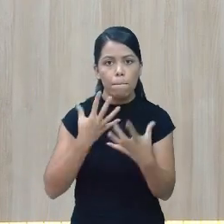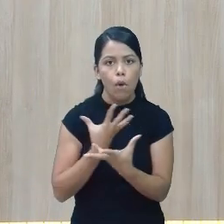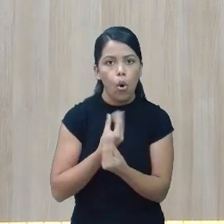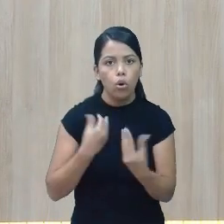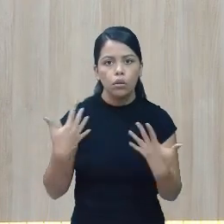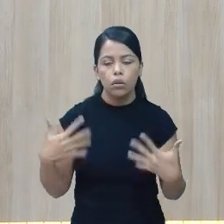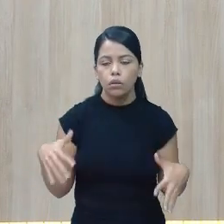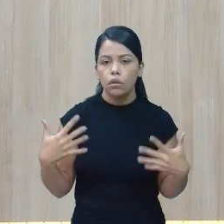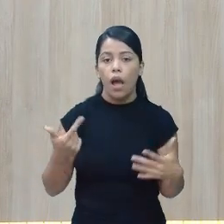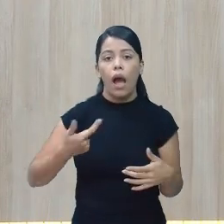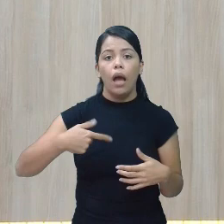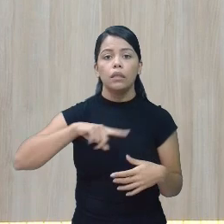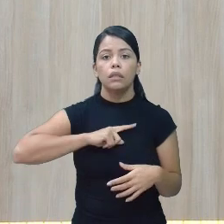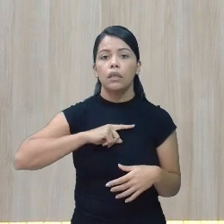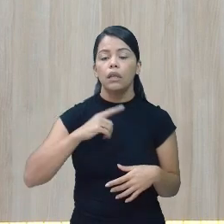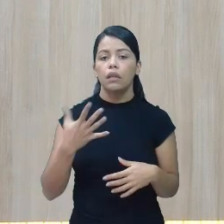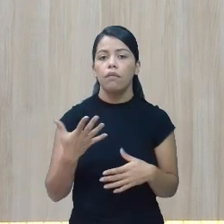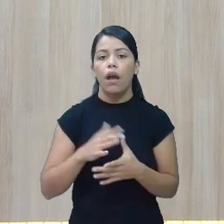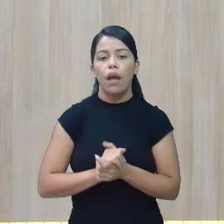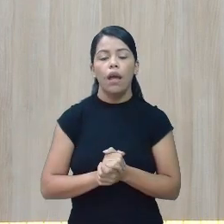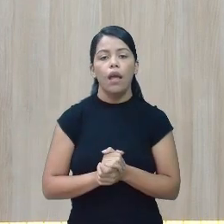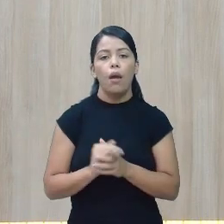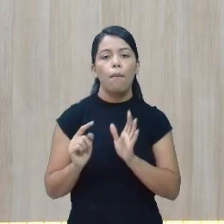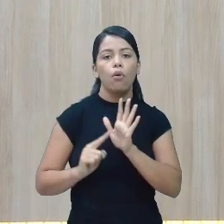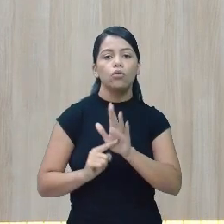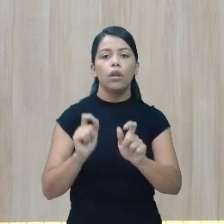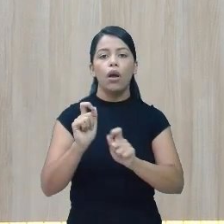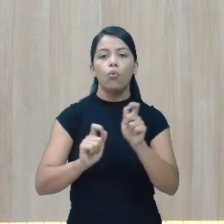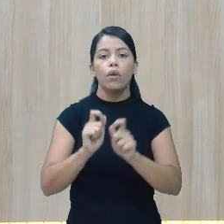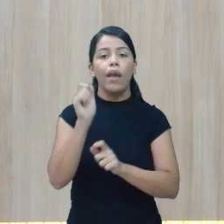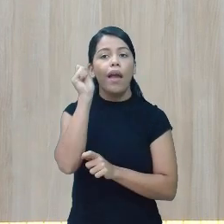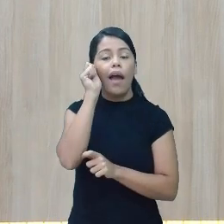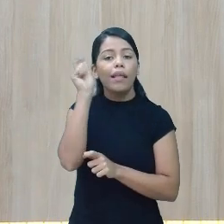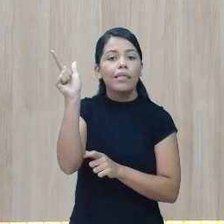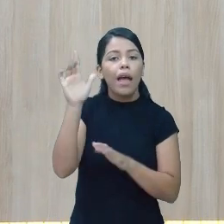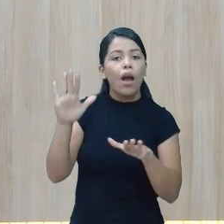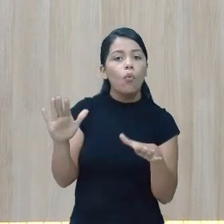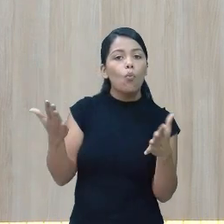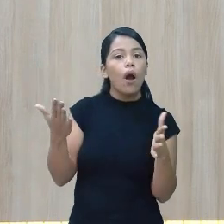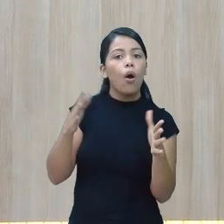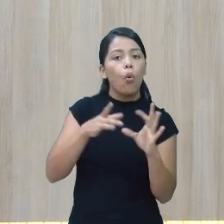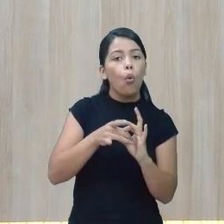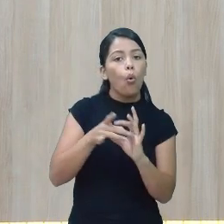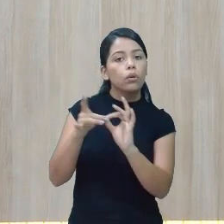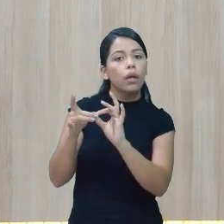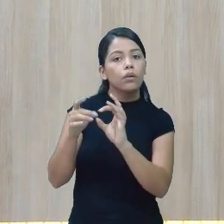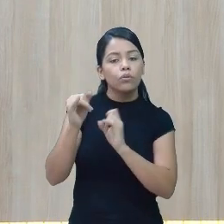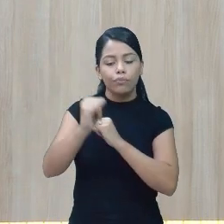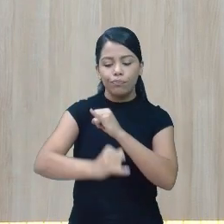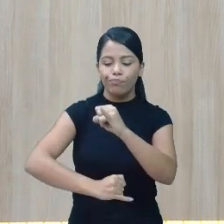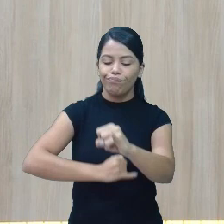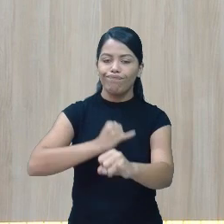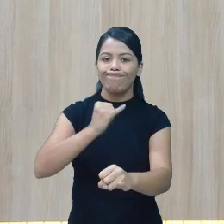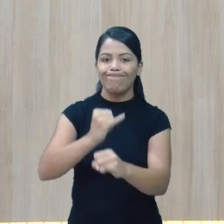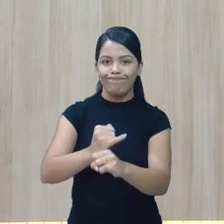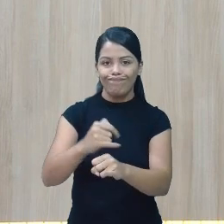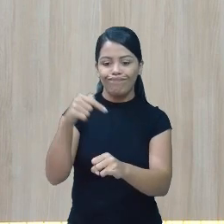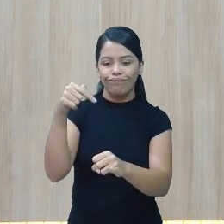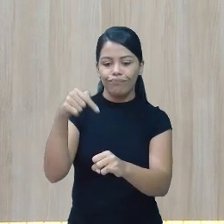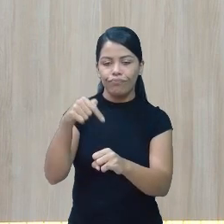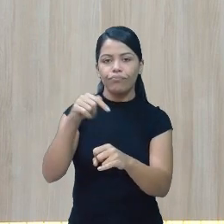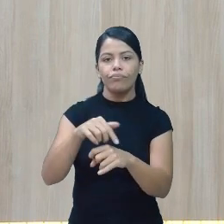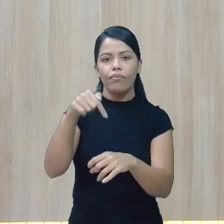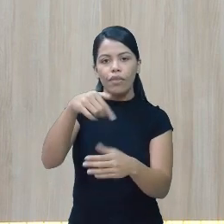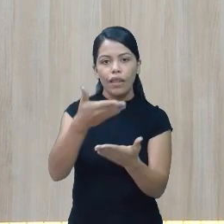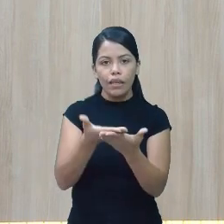informações, a gente vai tomar como pano de fundo a ideia da internet, o elemento internet na nossa aula de hoje e na